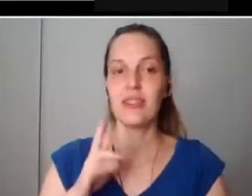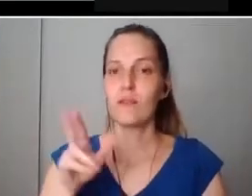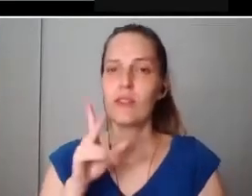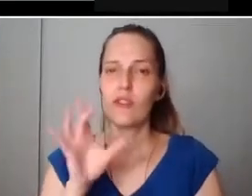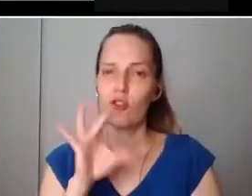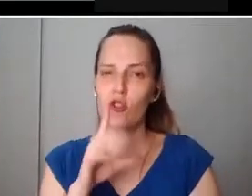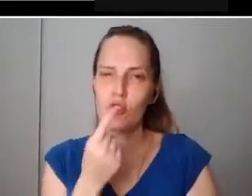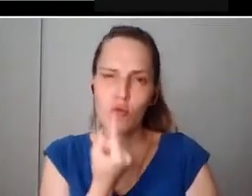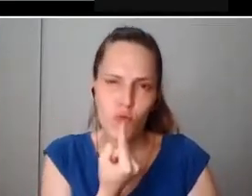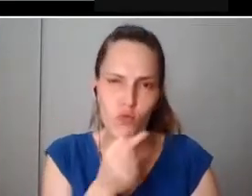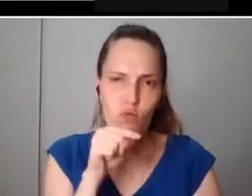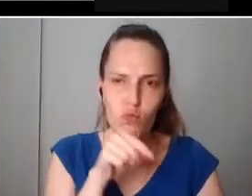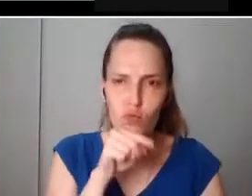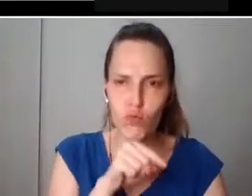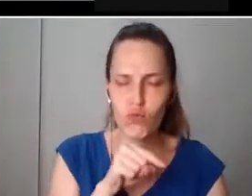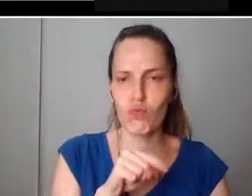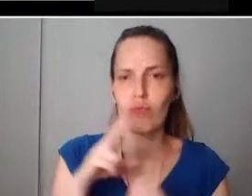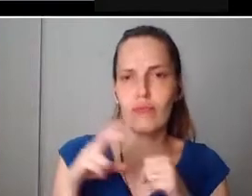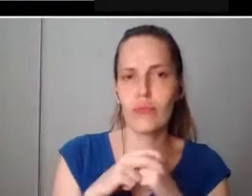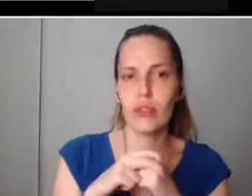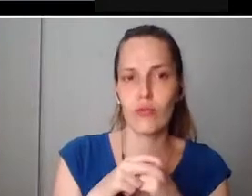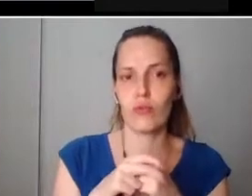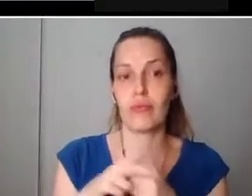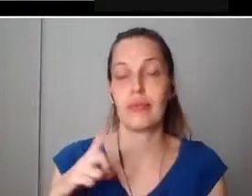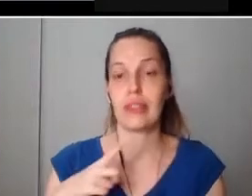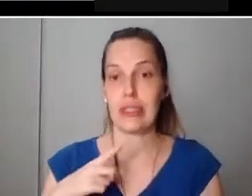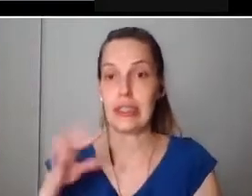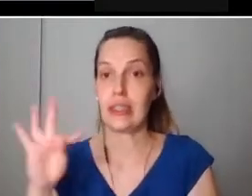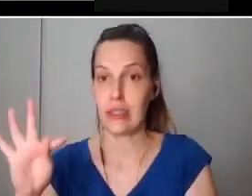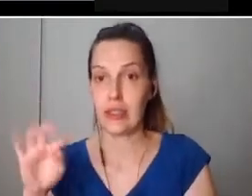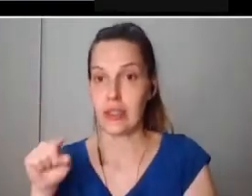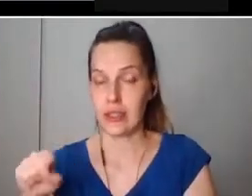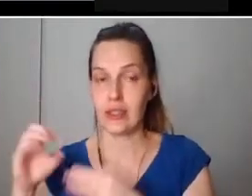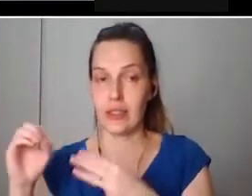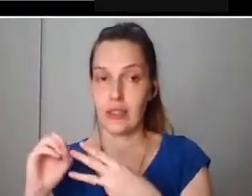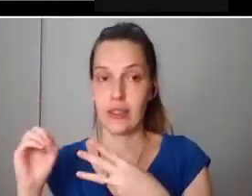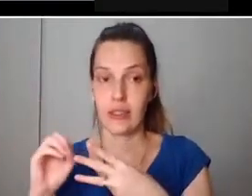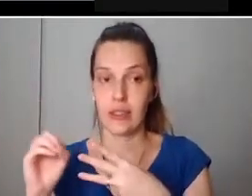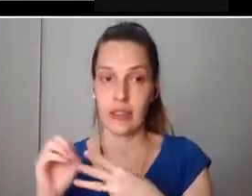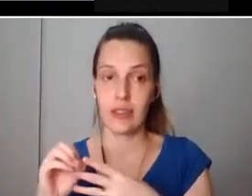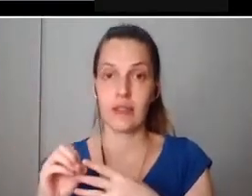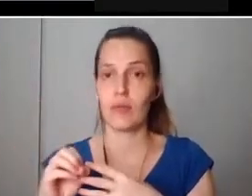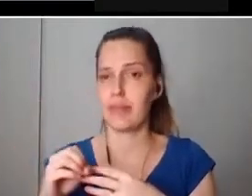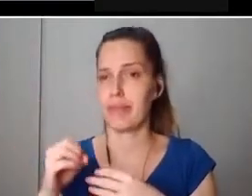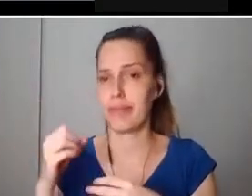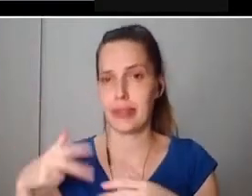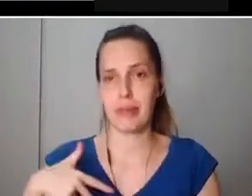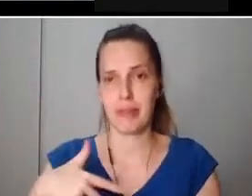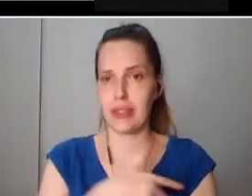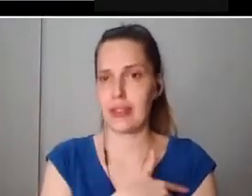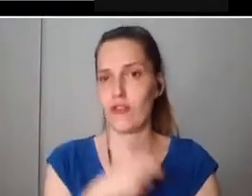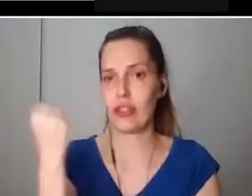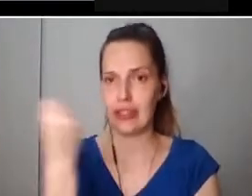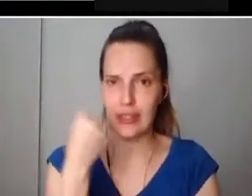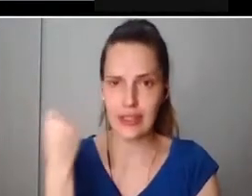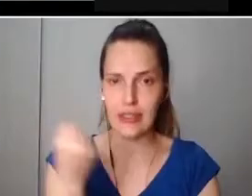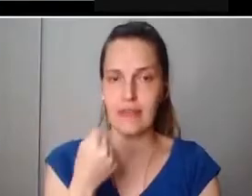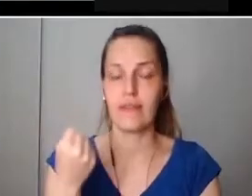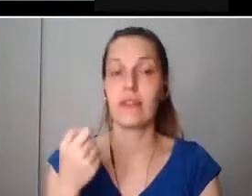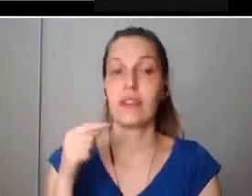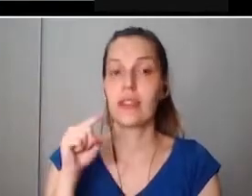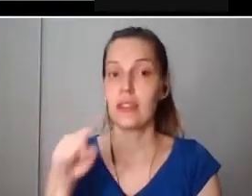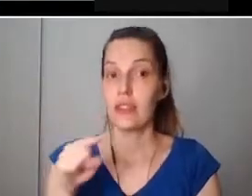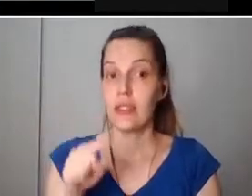T, tanto nos pacientes leves como nos severos, que reconhecem vários tipos de proteínas do vírus. Então, a